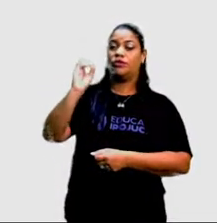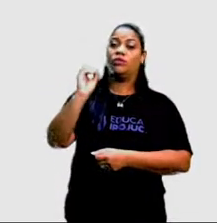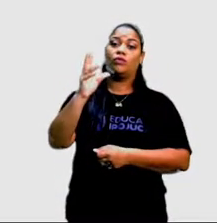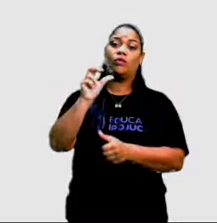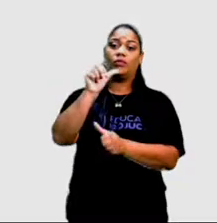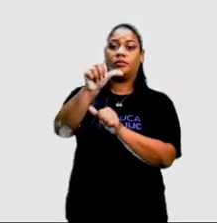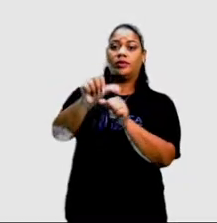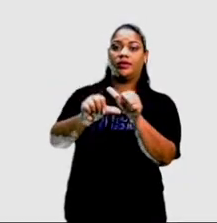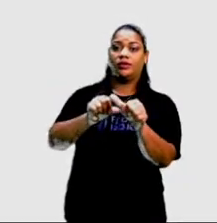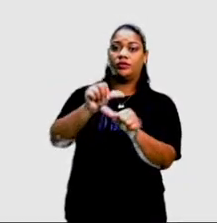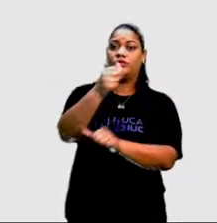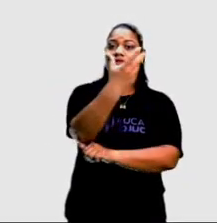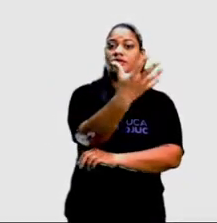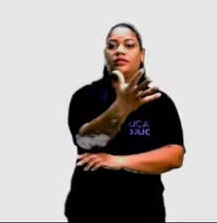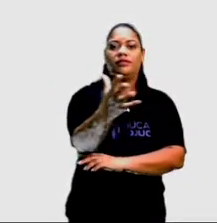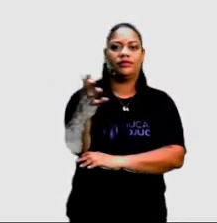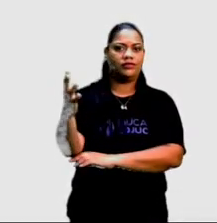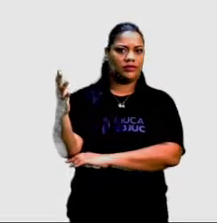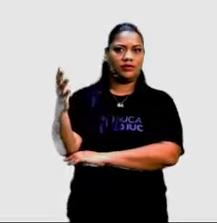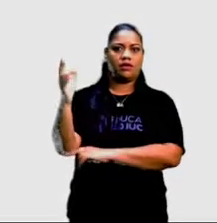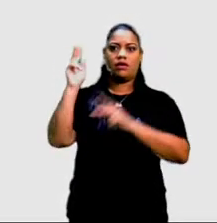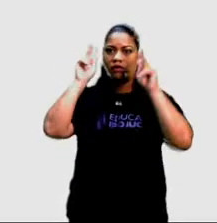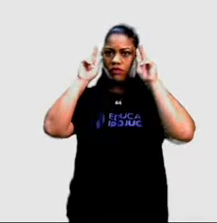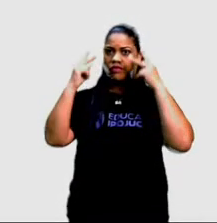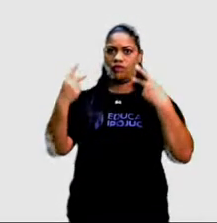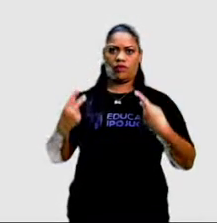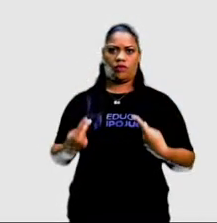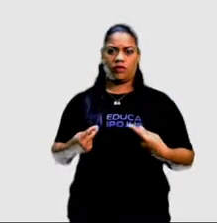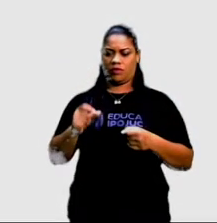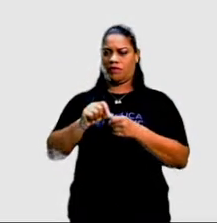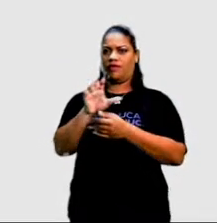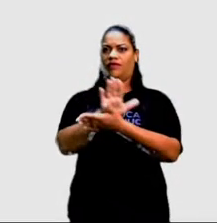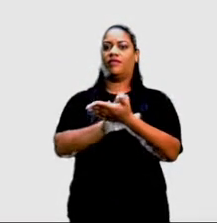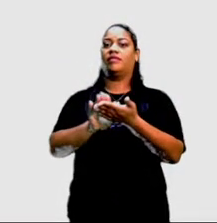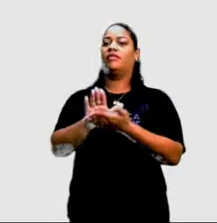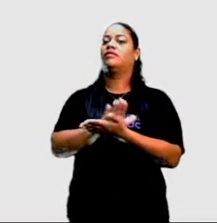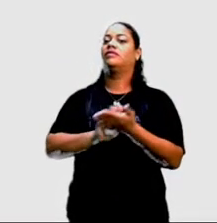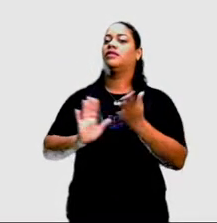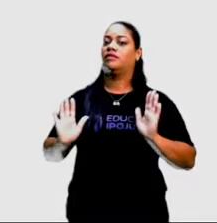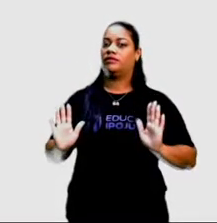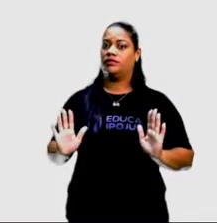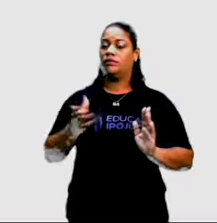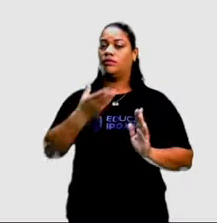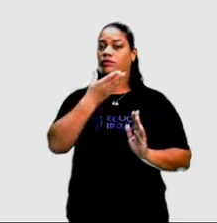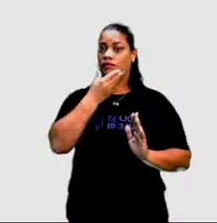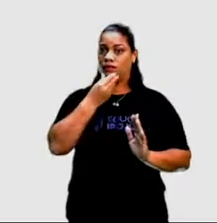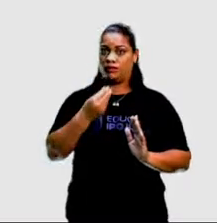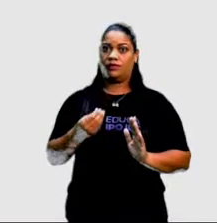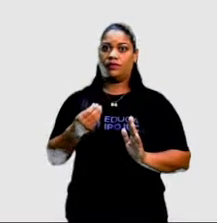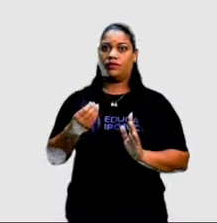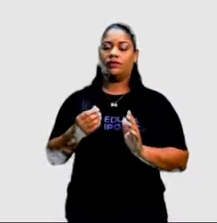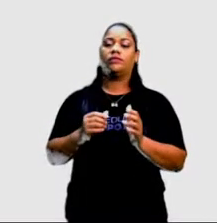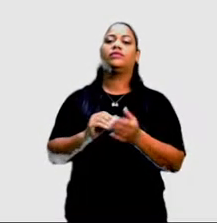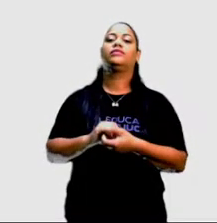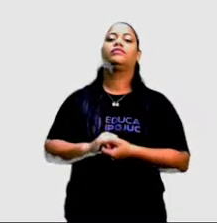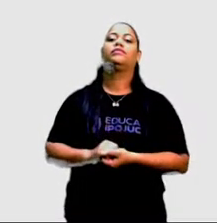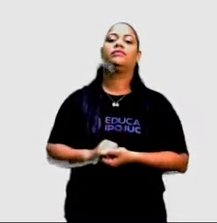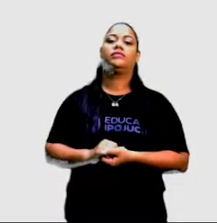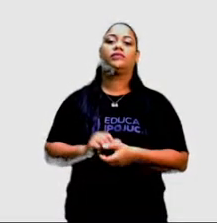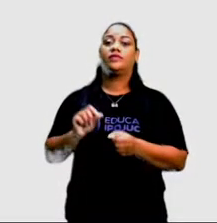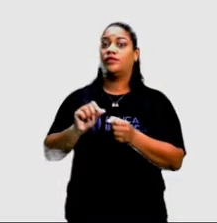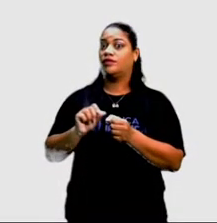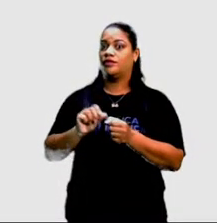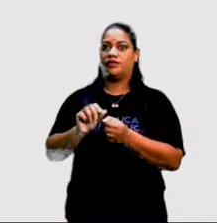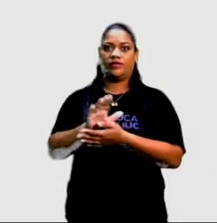da natureza e que não houve nenhuma interferência humana. Ou seja, o homem não colaborou, o